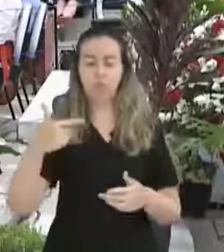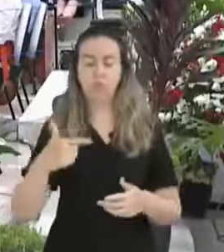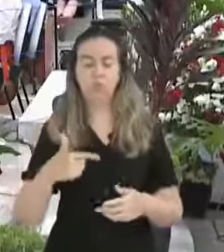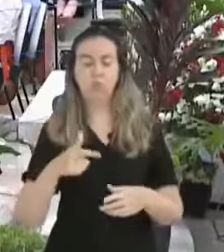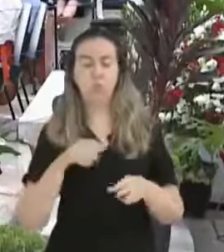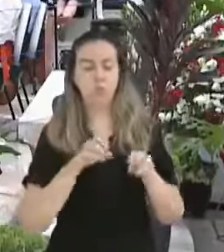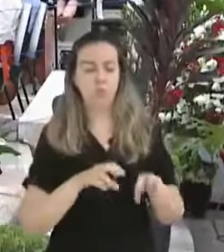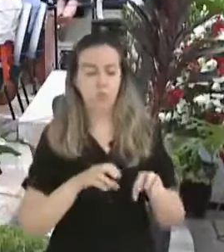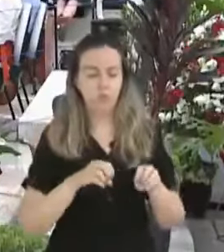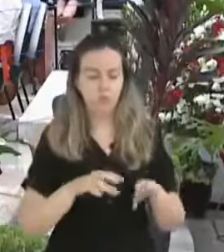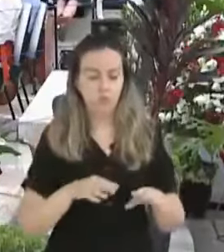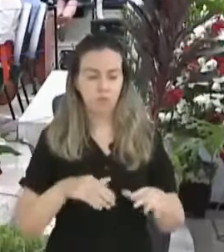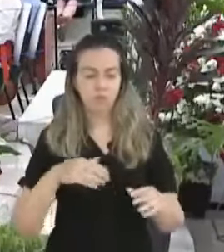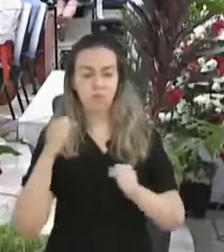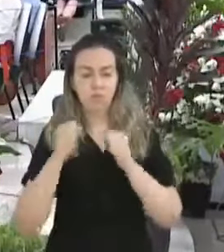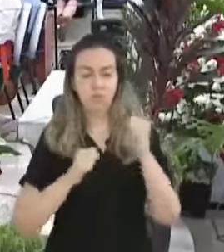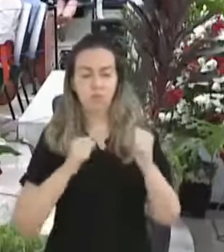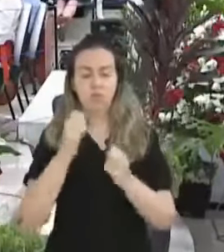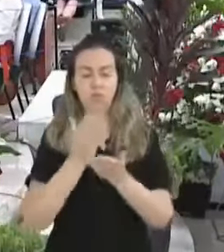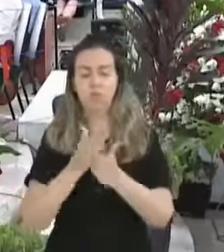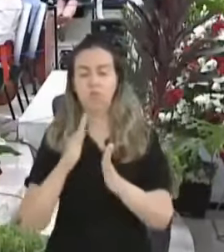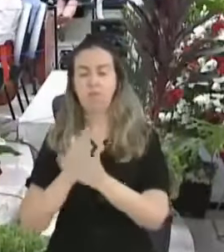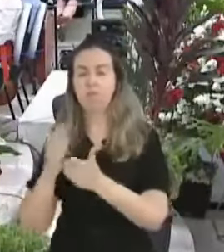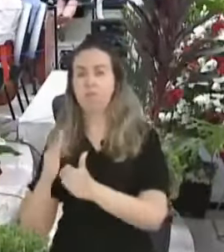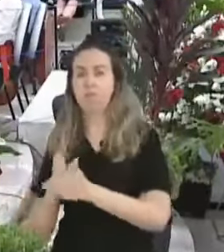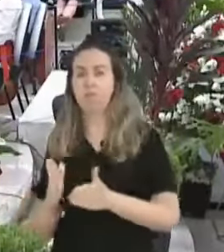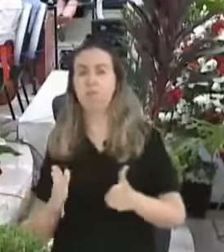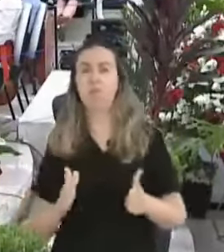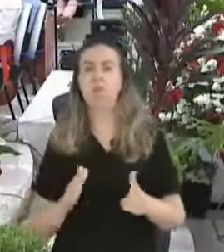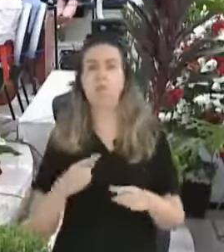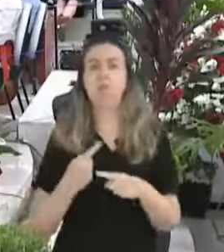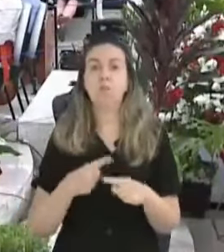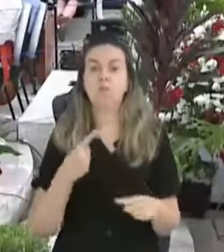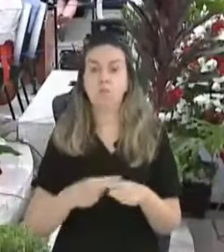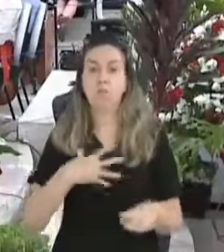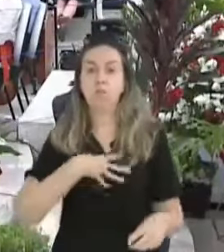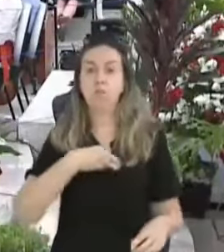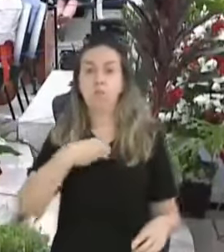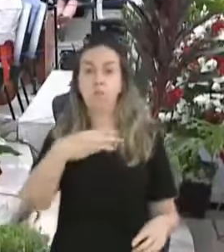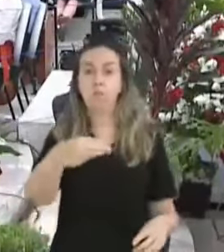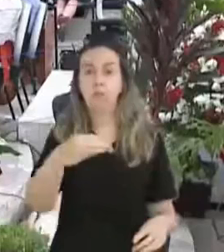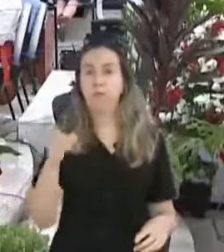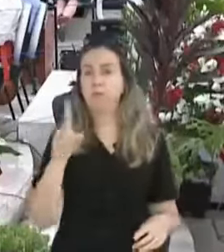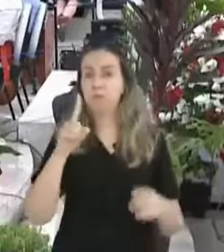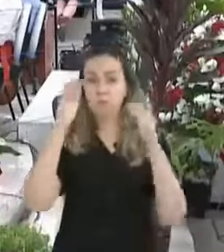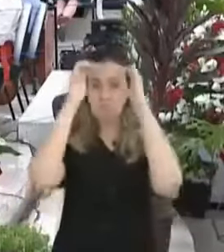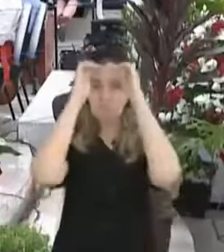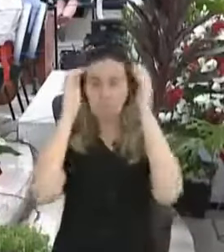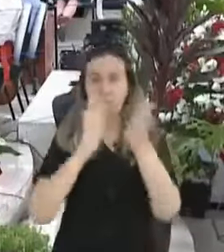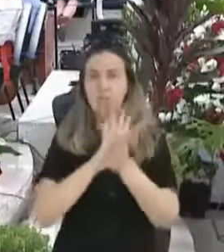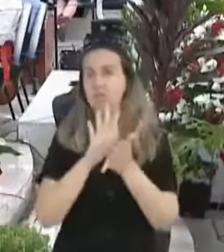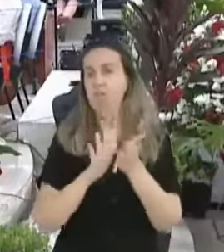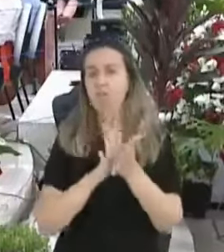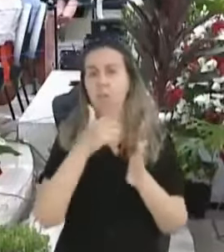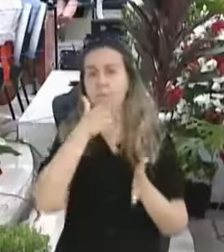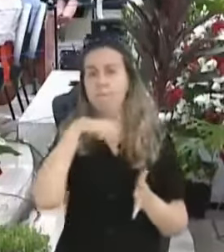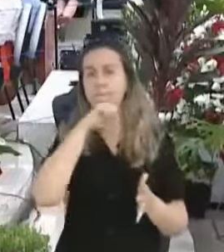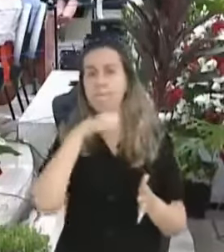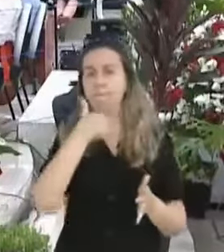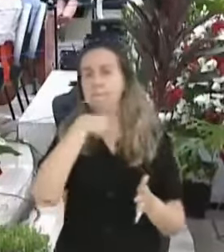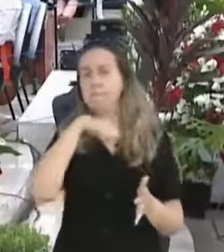terceira destrói. Daí, queridos e amados irmãos, temos esta